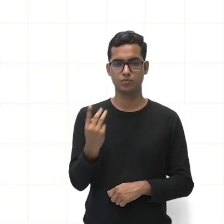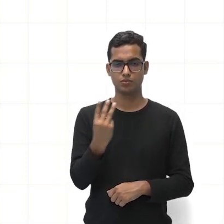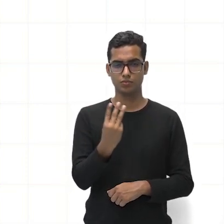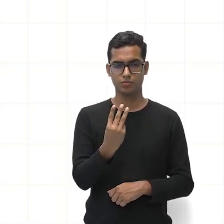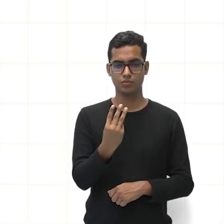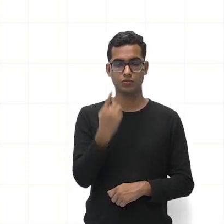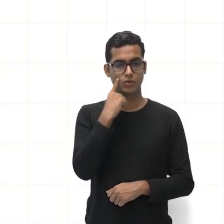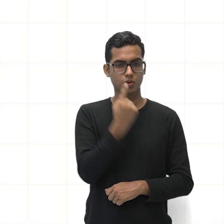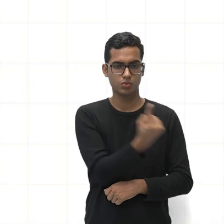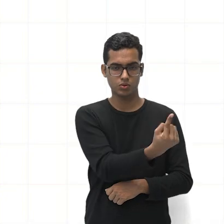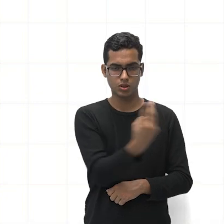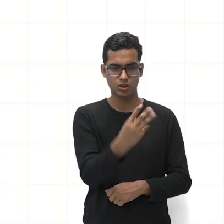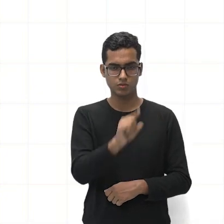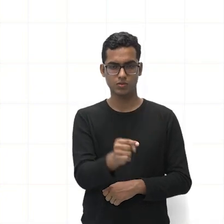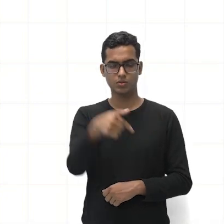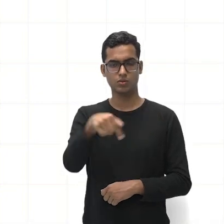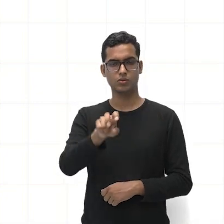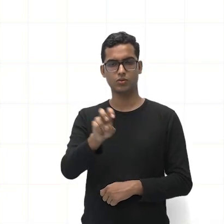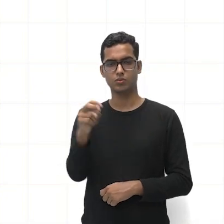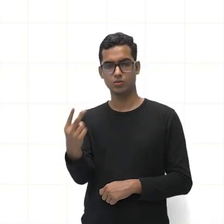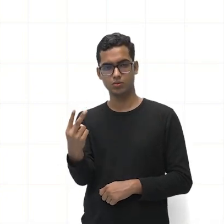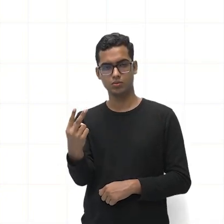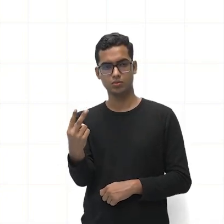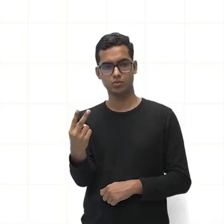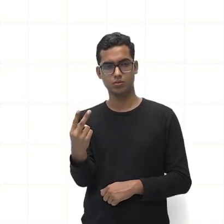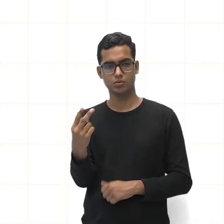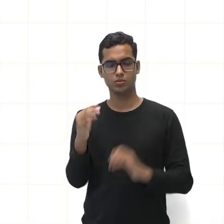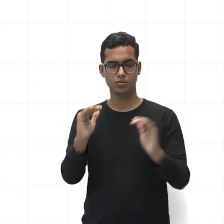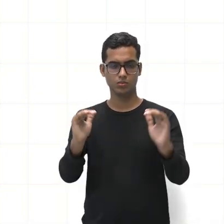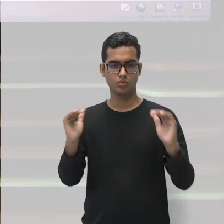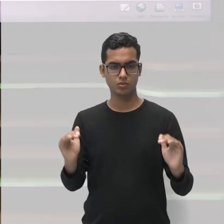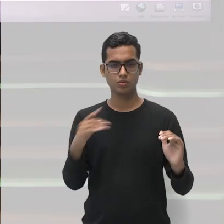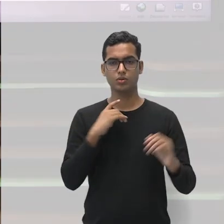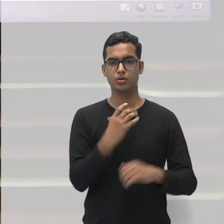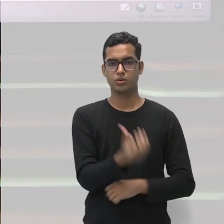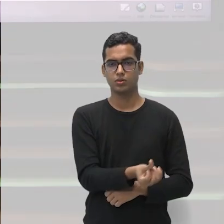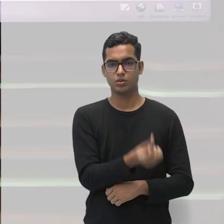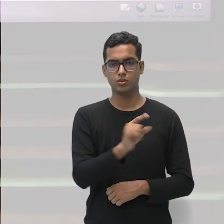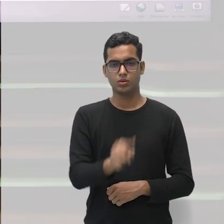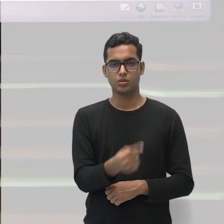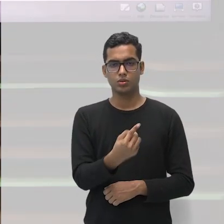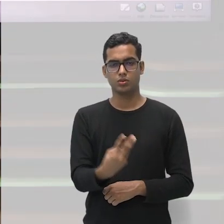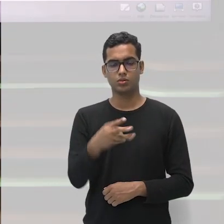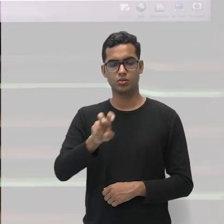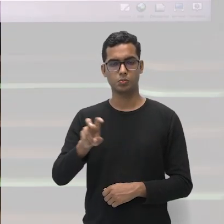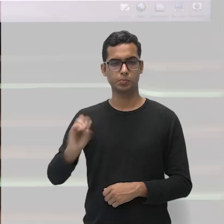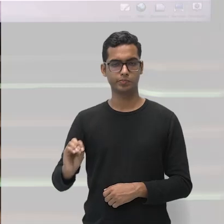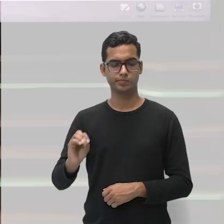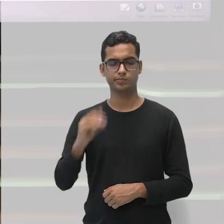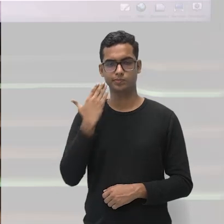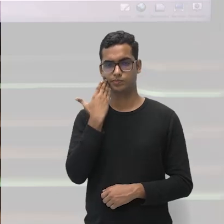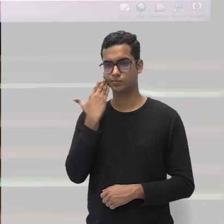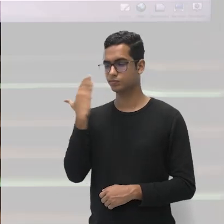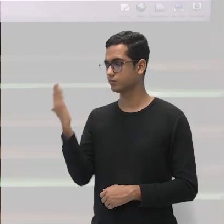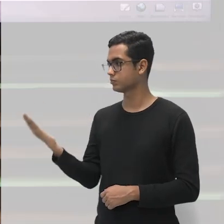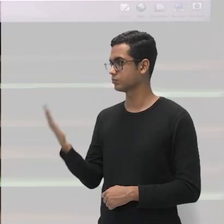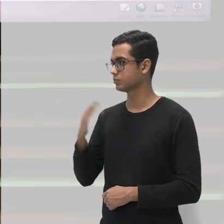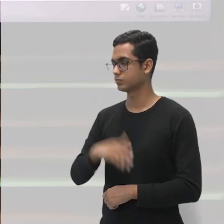13,752, tá? Aí a segunda parcela menor, a 600, né?